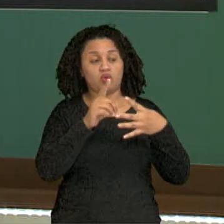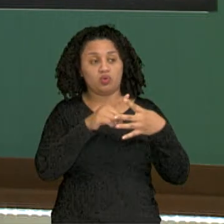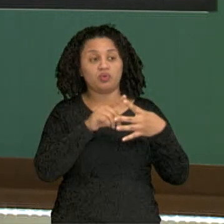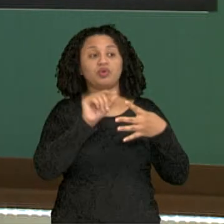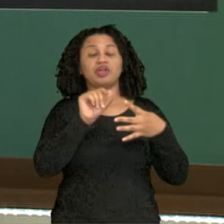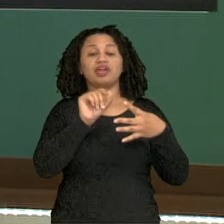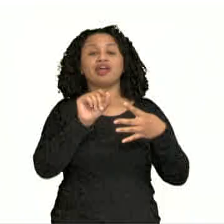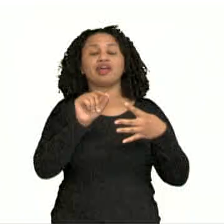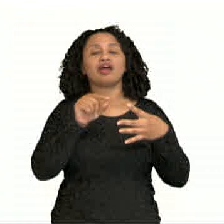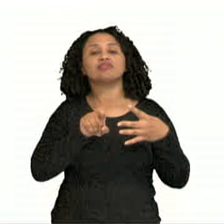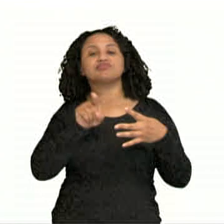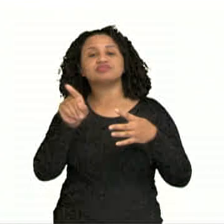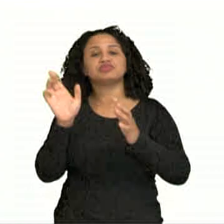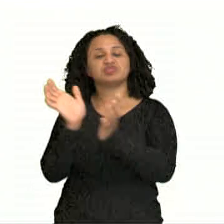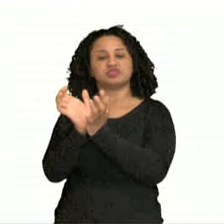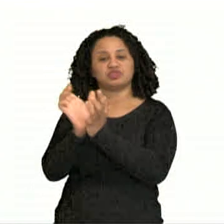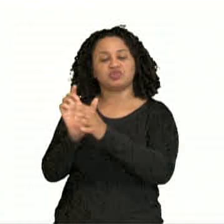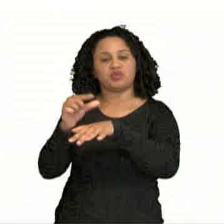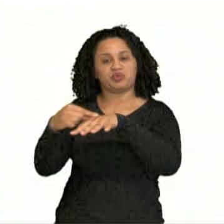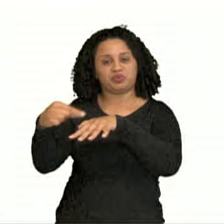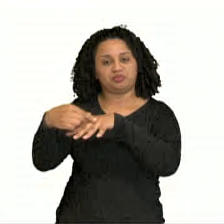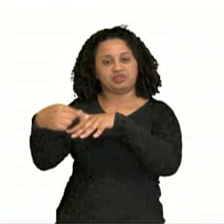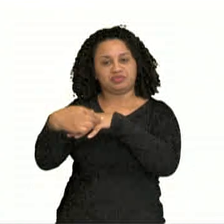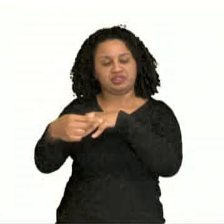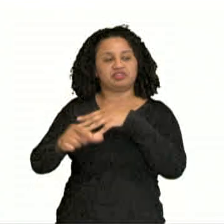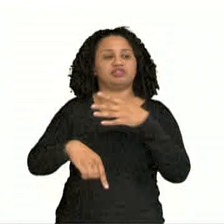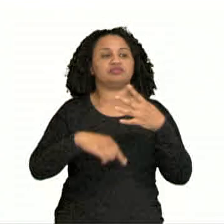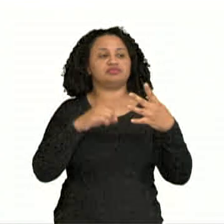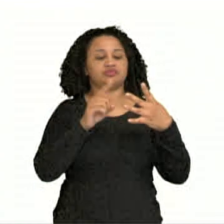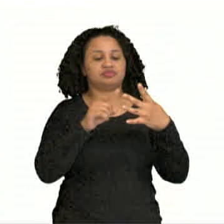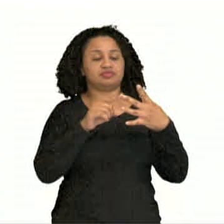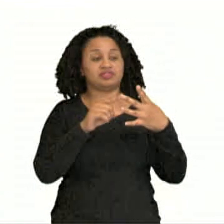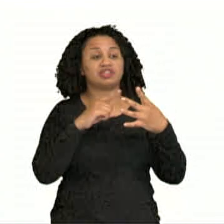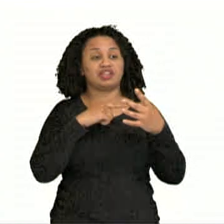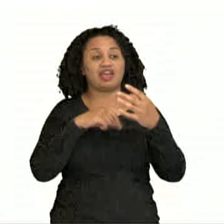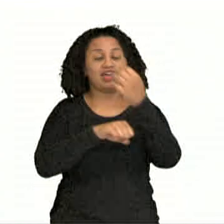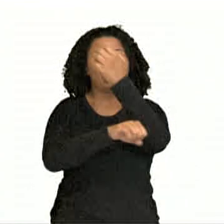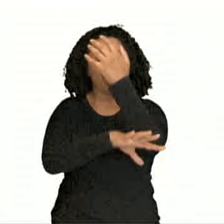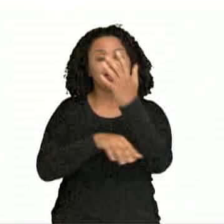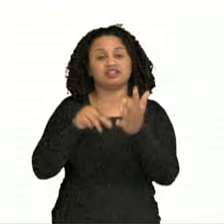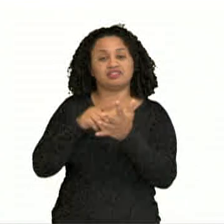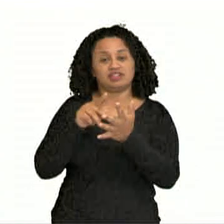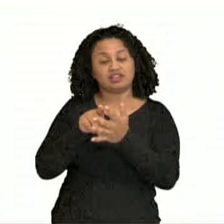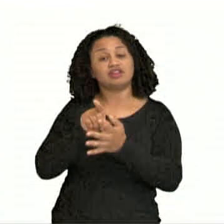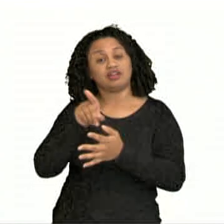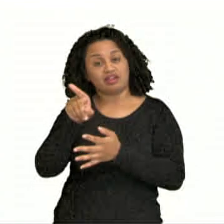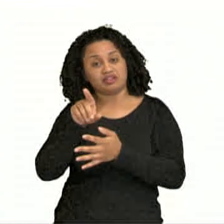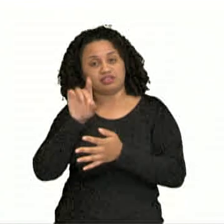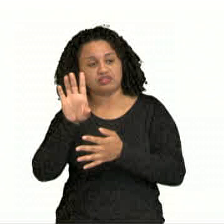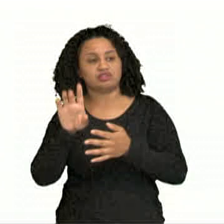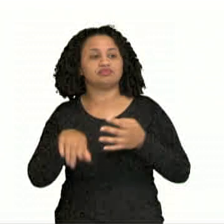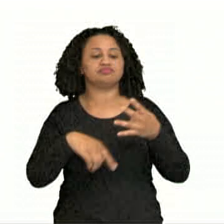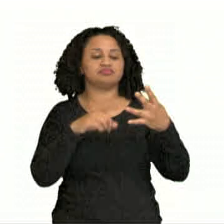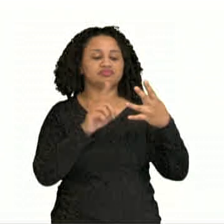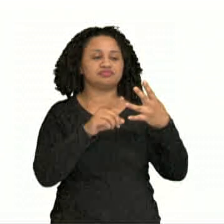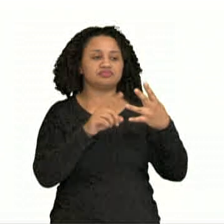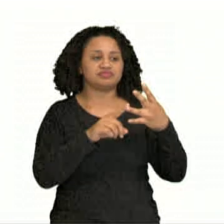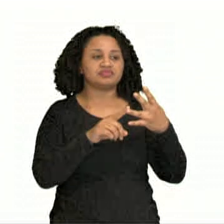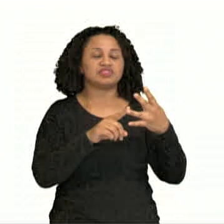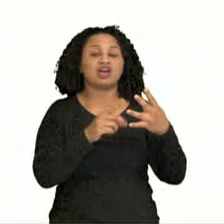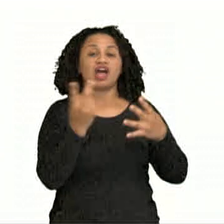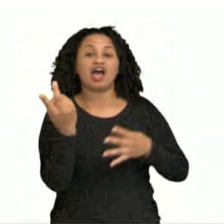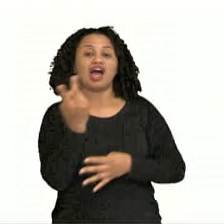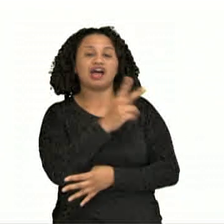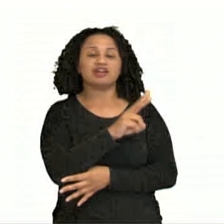Quem tem tecido de condução? Somente as pteridófitas. Quem tem raiz verdadeira? Pteridófita. Tanto